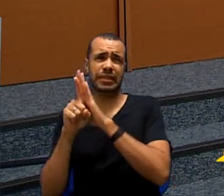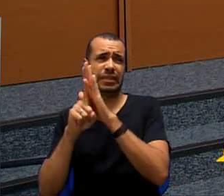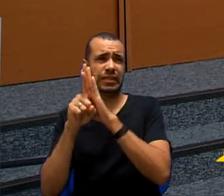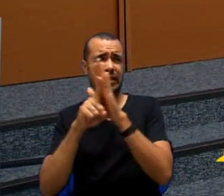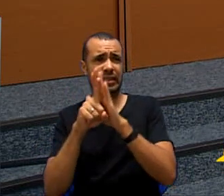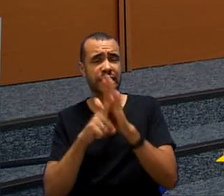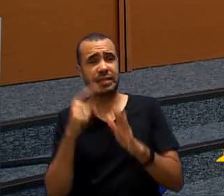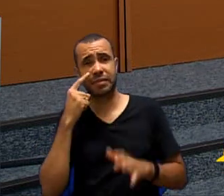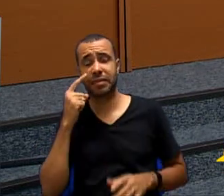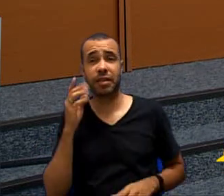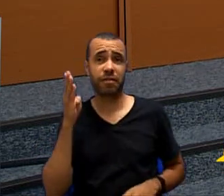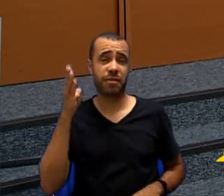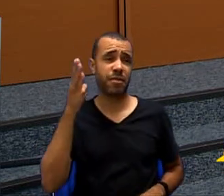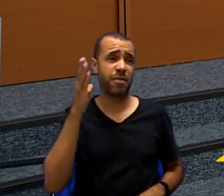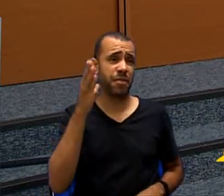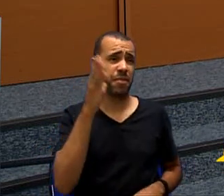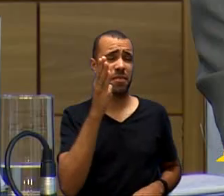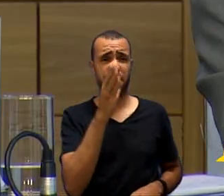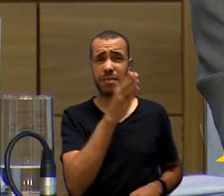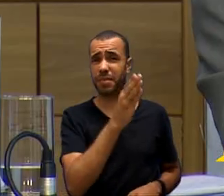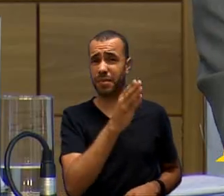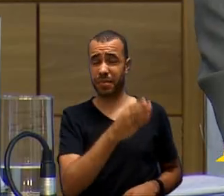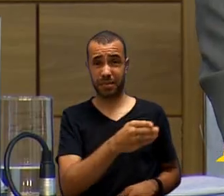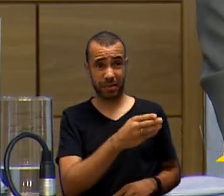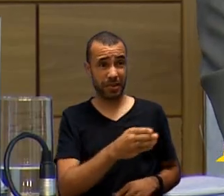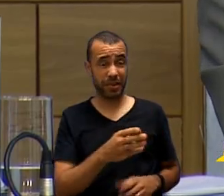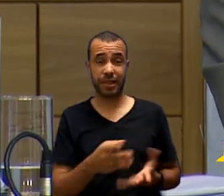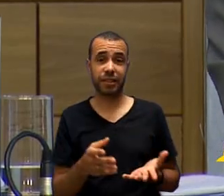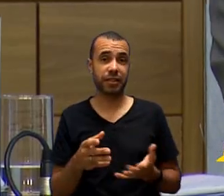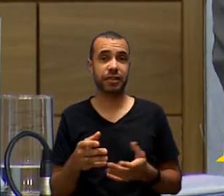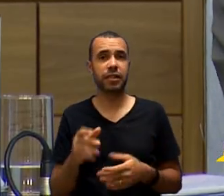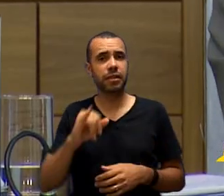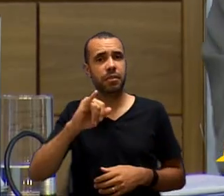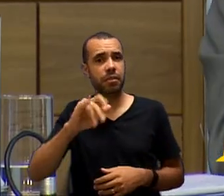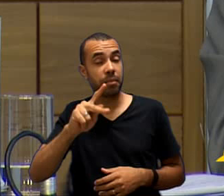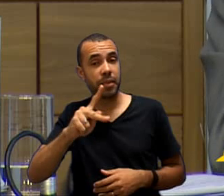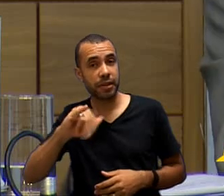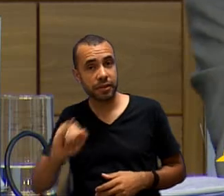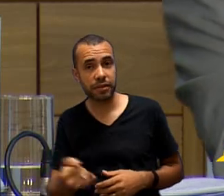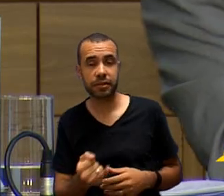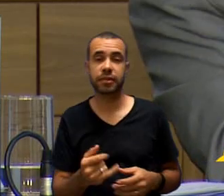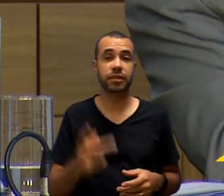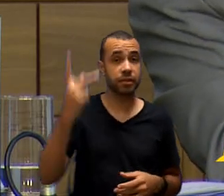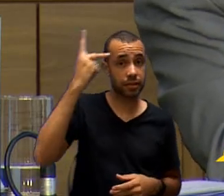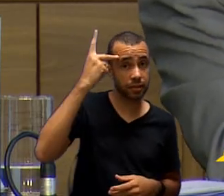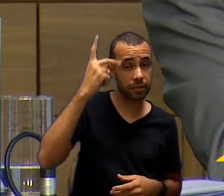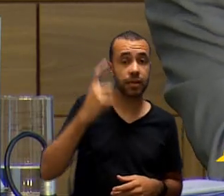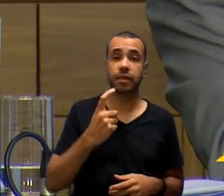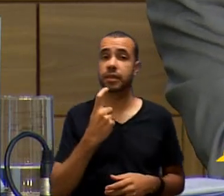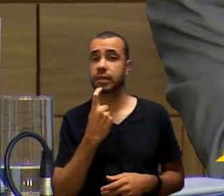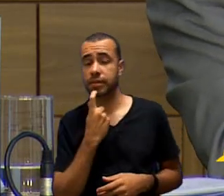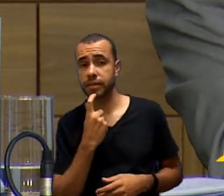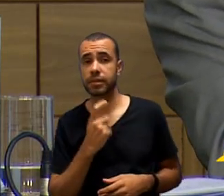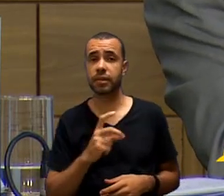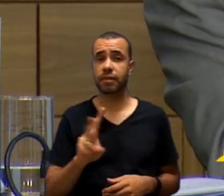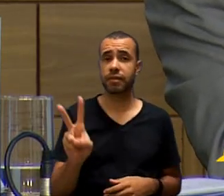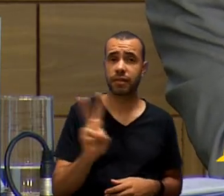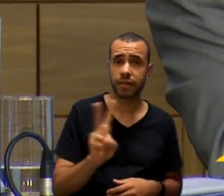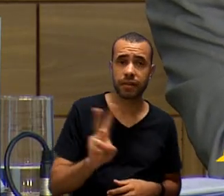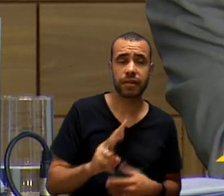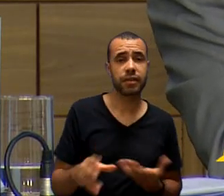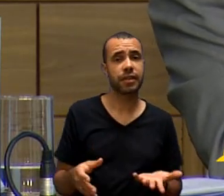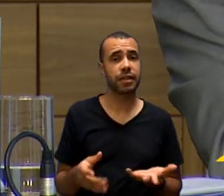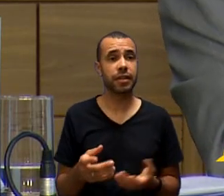de parlamentos jovens na capital, Campinas, Valinhos, uma cidade